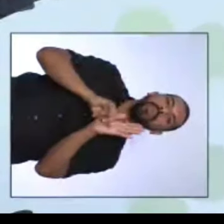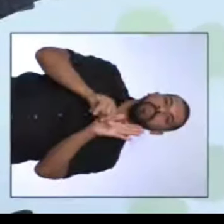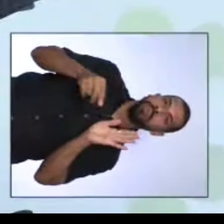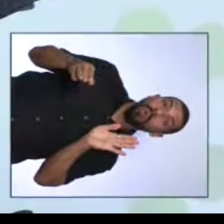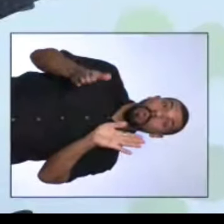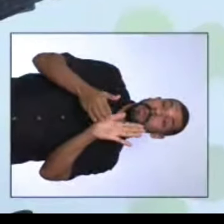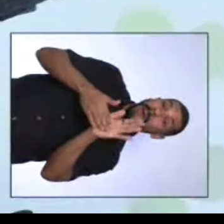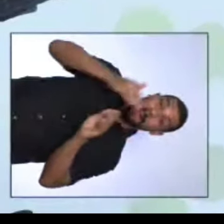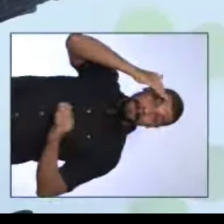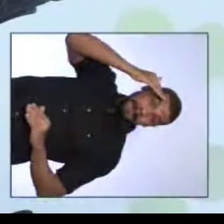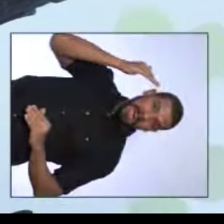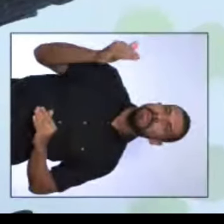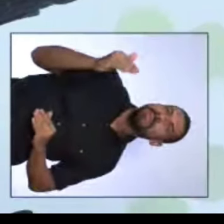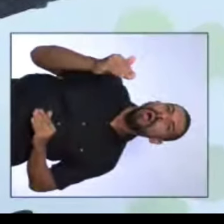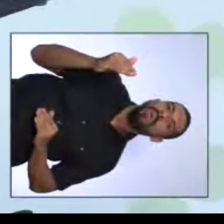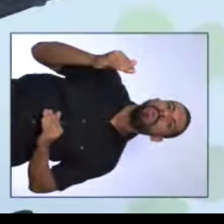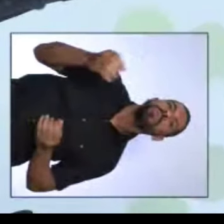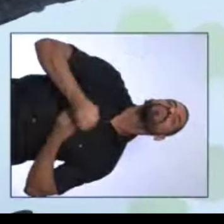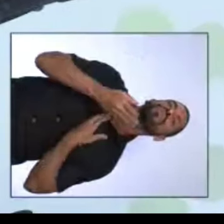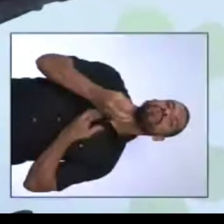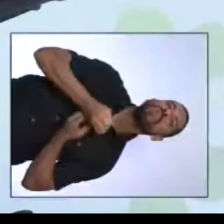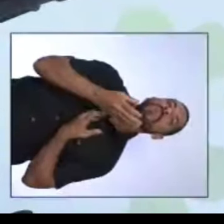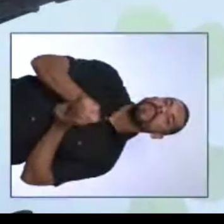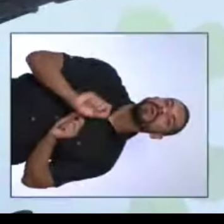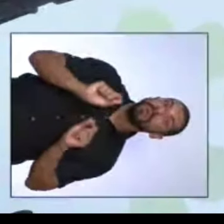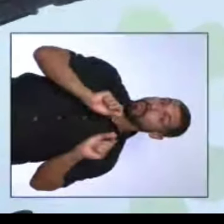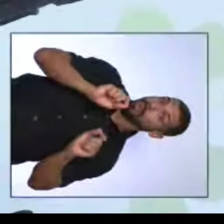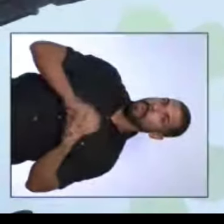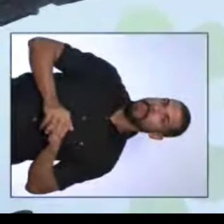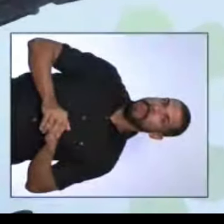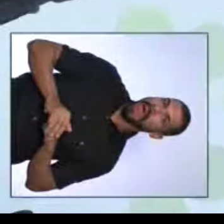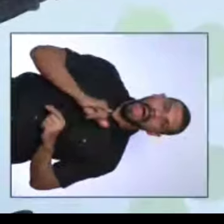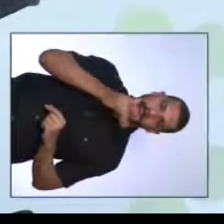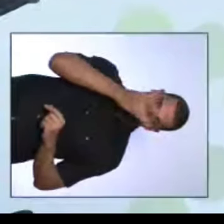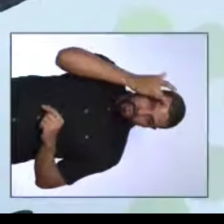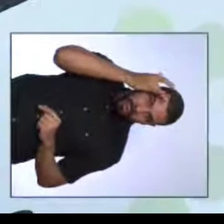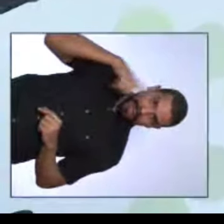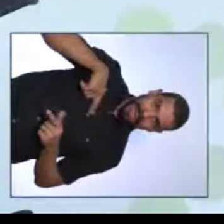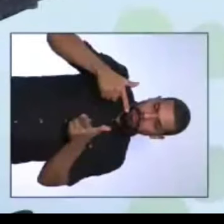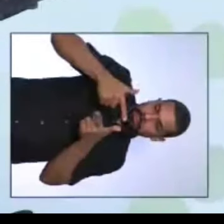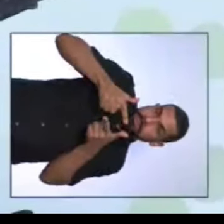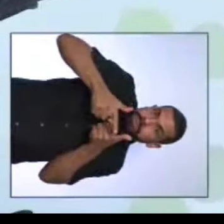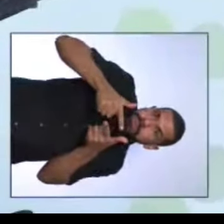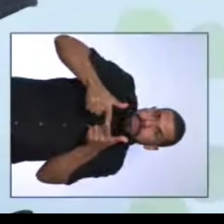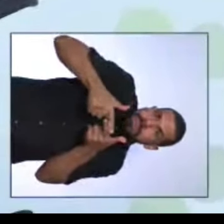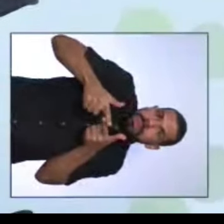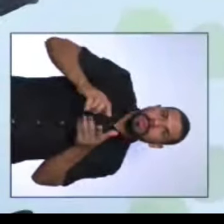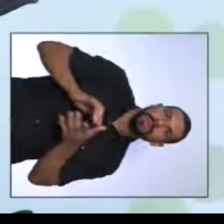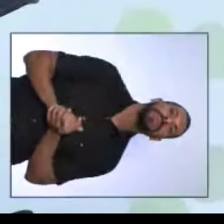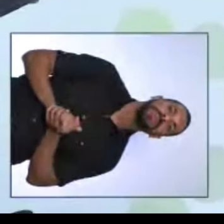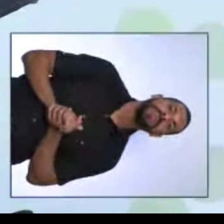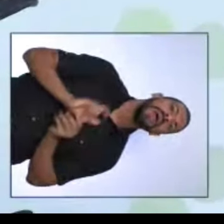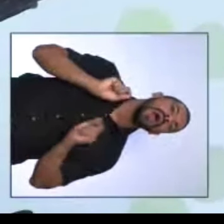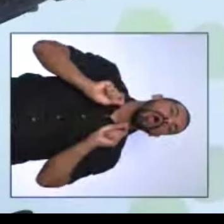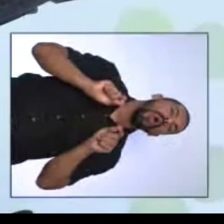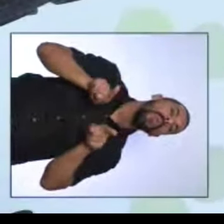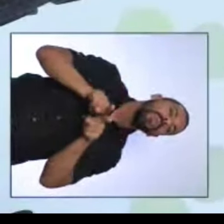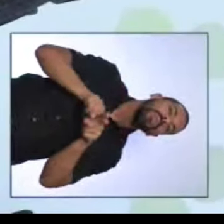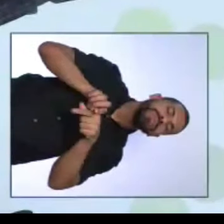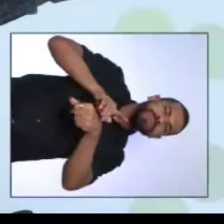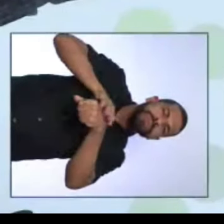do comércio mundial. Com certeza, para quem tem esquizofrenia, né, Nova Esperança contra a Esquizofrenia seria uma